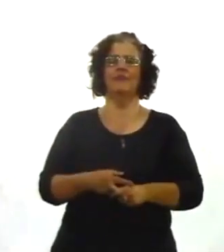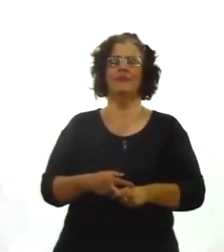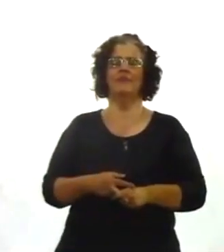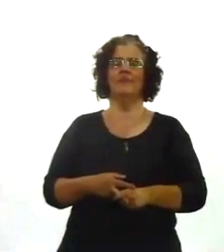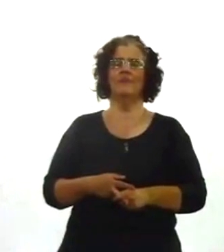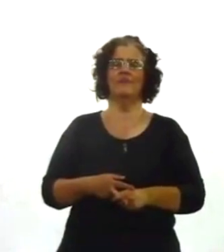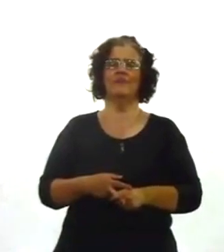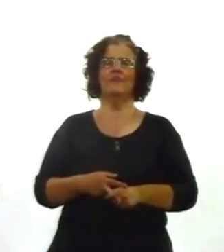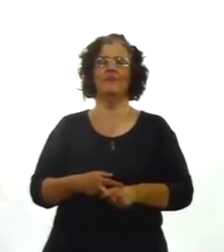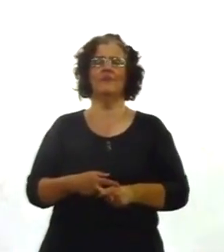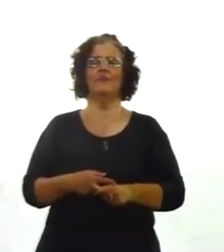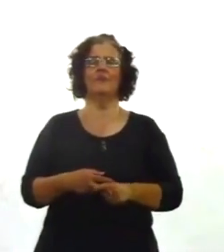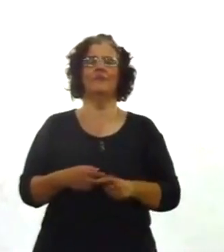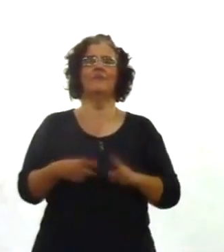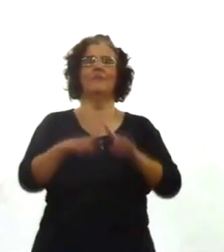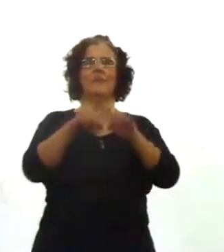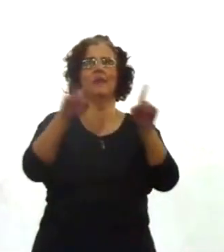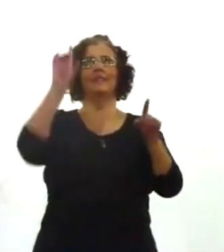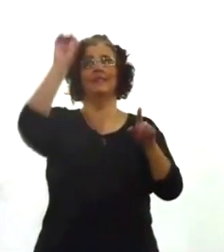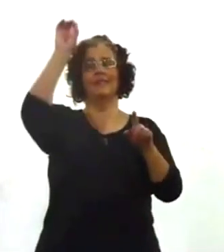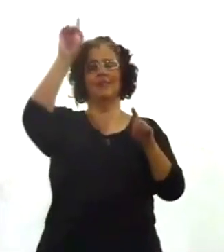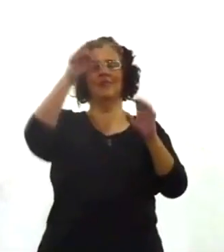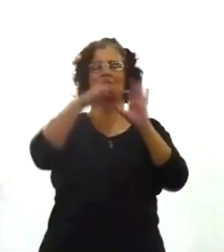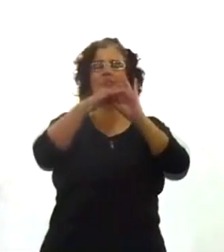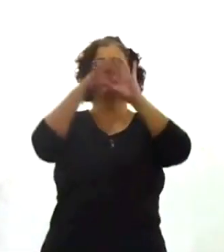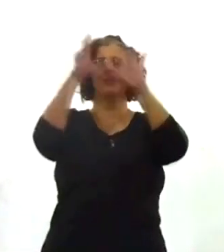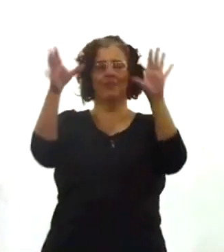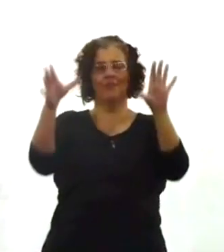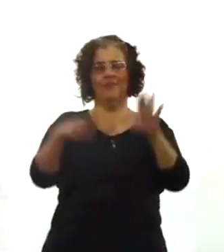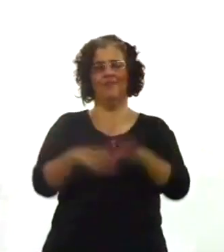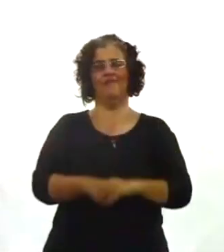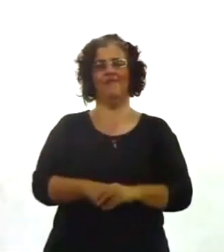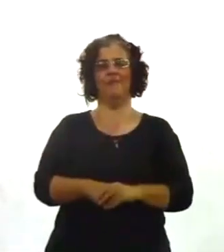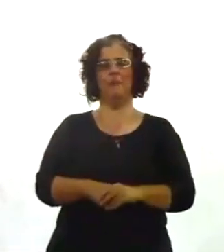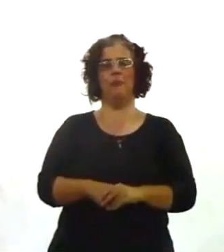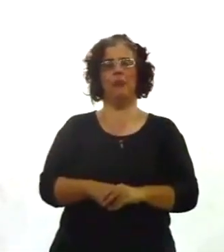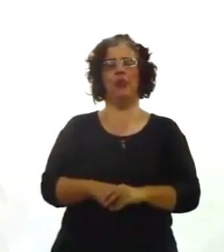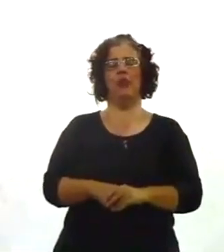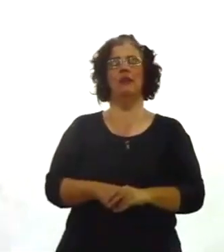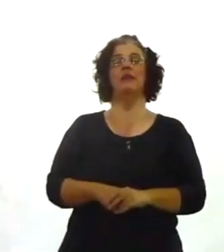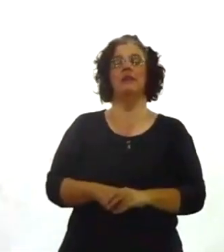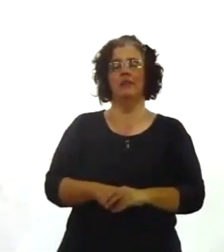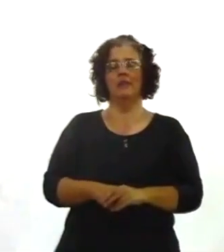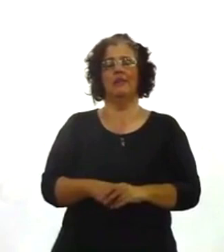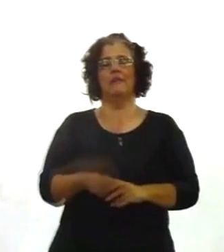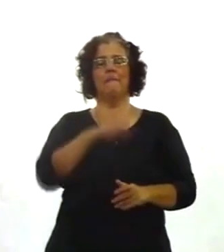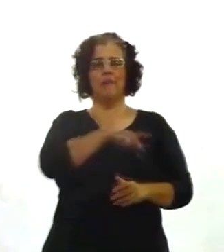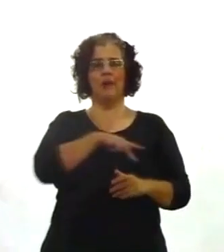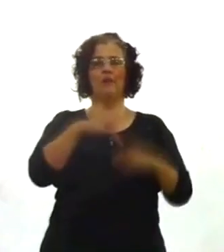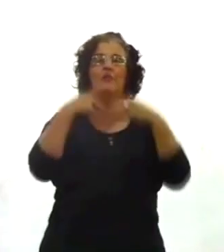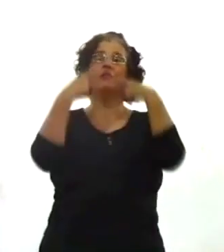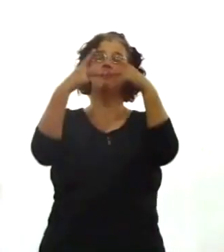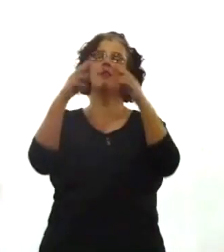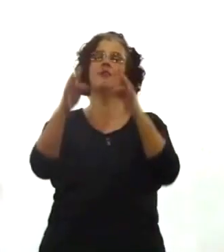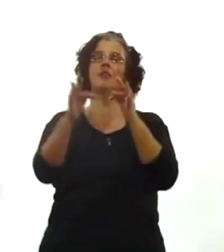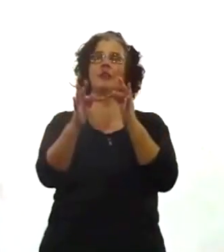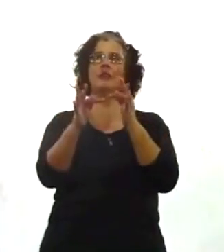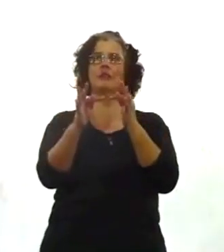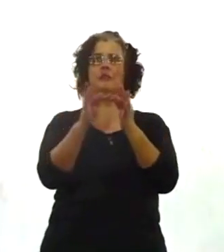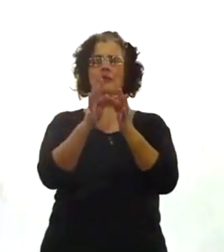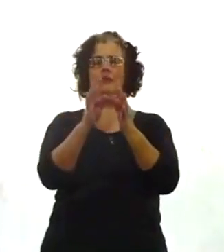mas Deus me livrou. Ele já havia dito isso em Timóteo, ao jovem Timóteo. Ele disse,